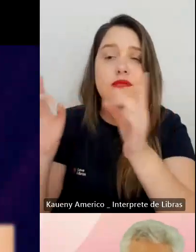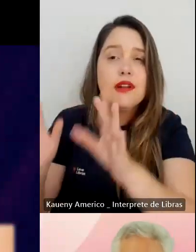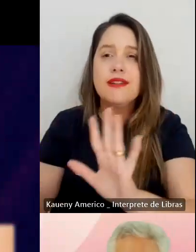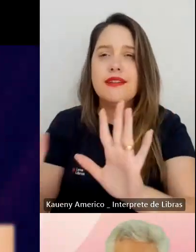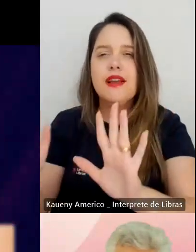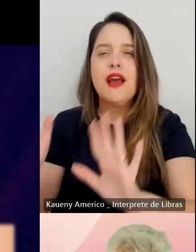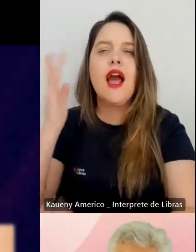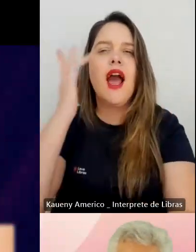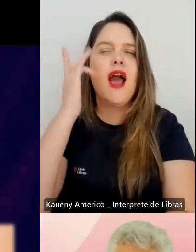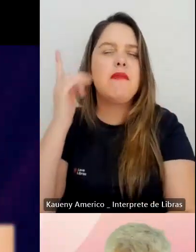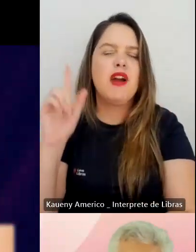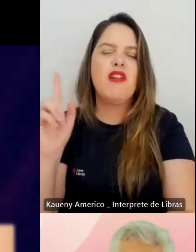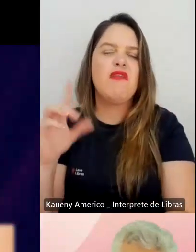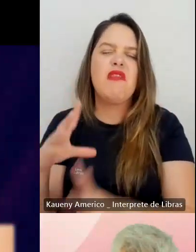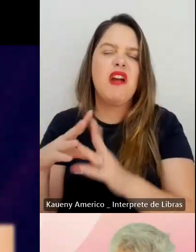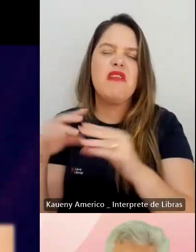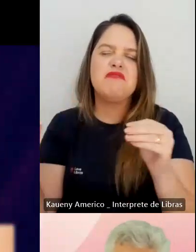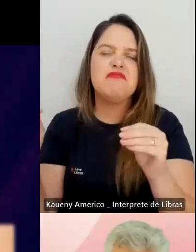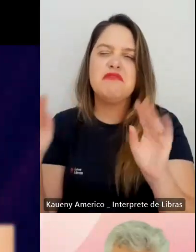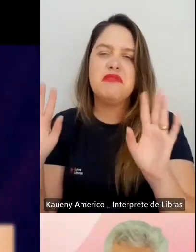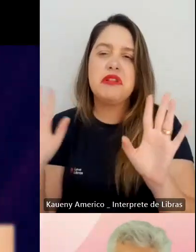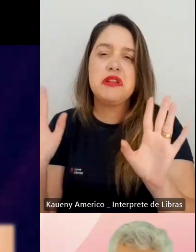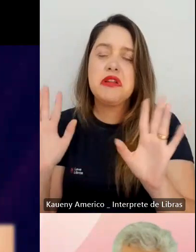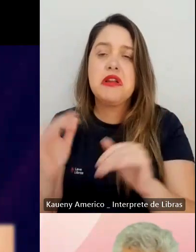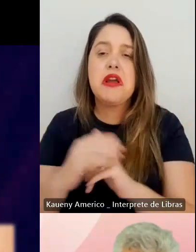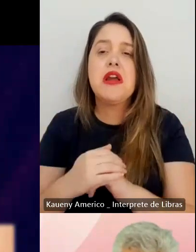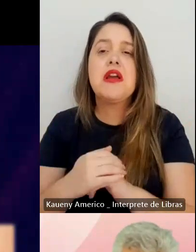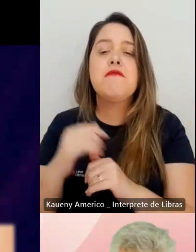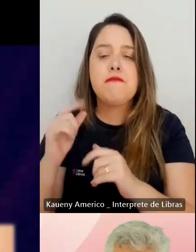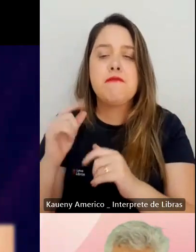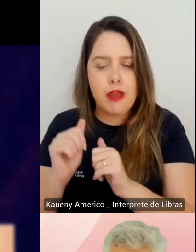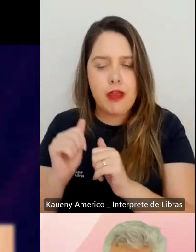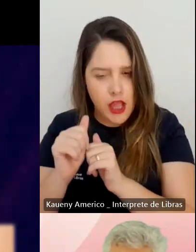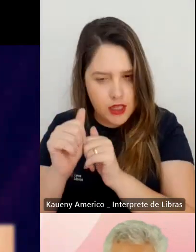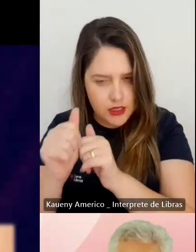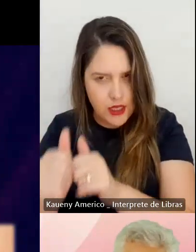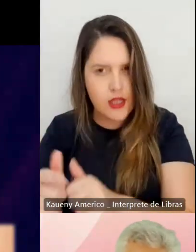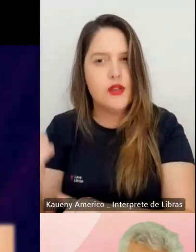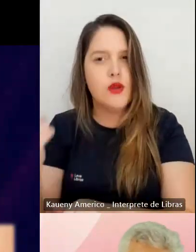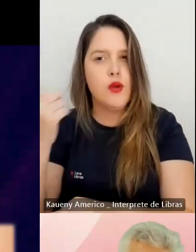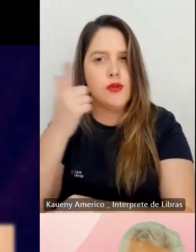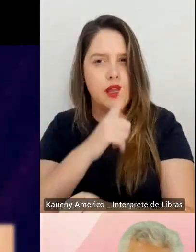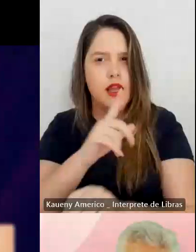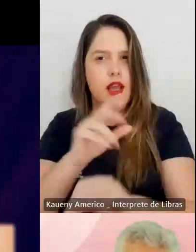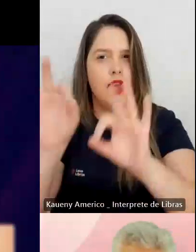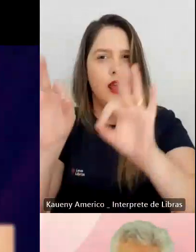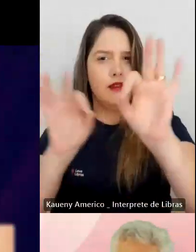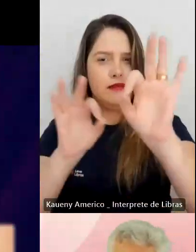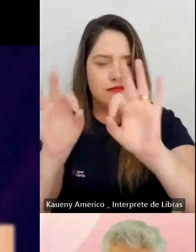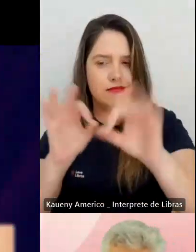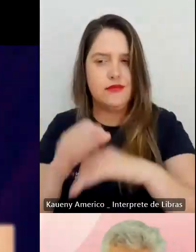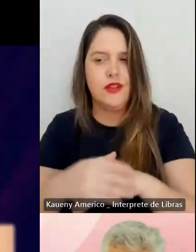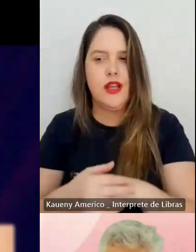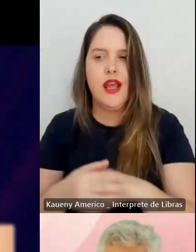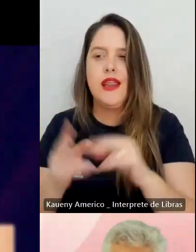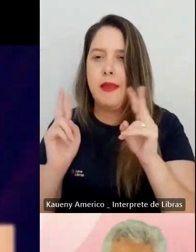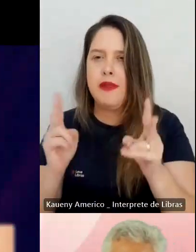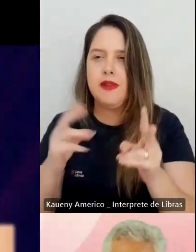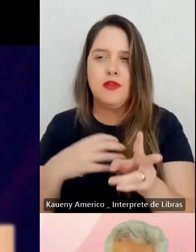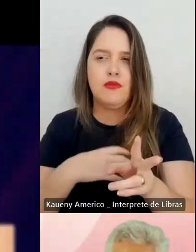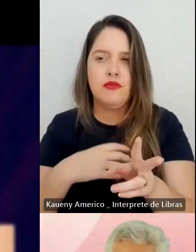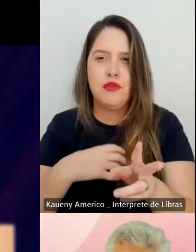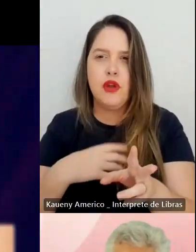estar. Olhou, achou, vai atrás que você consegue resolver. As areolas, da mesma forma, forma e